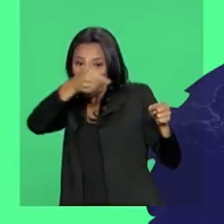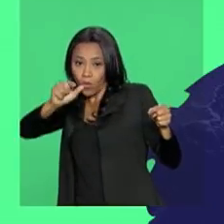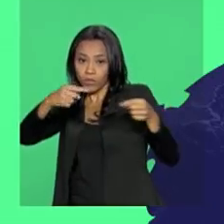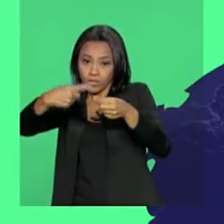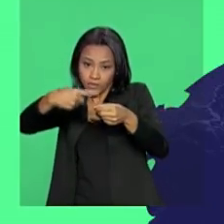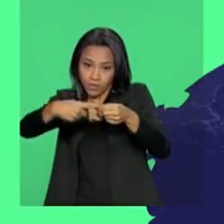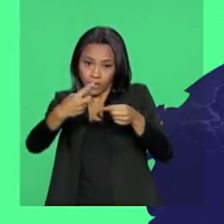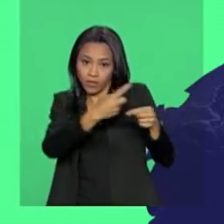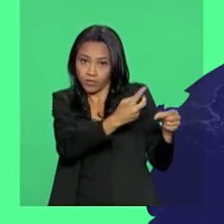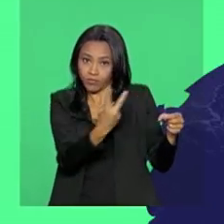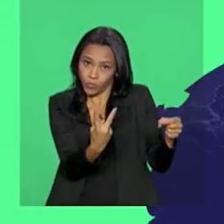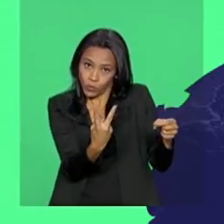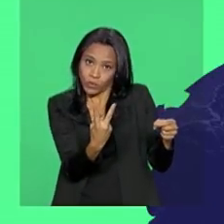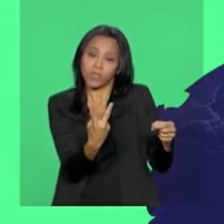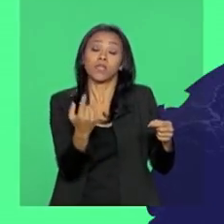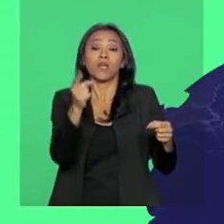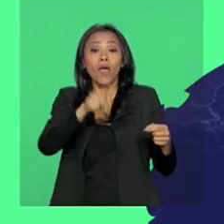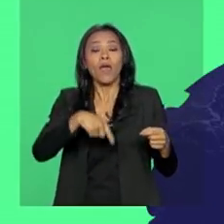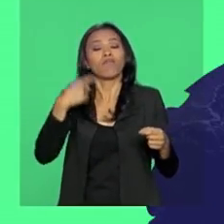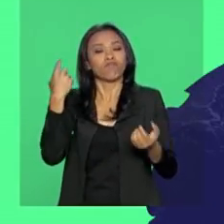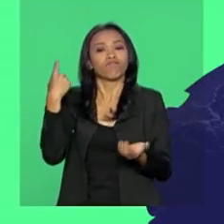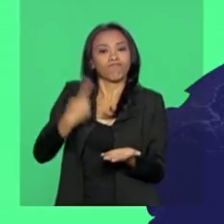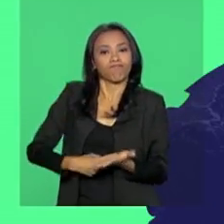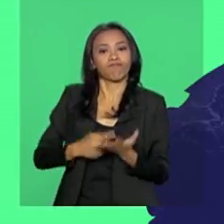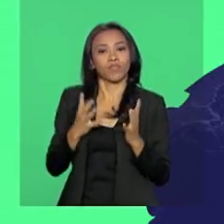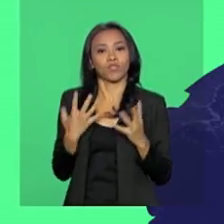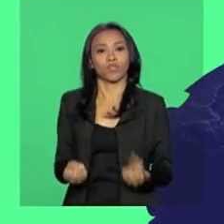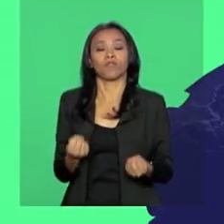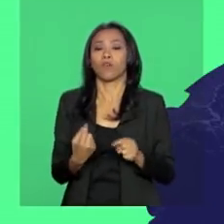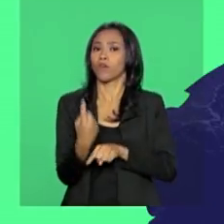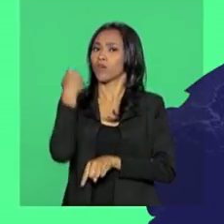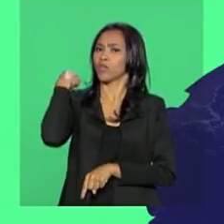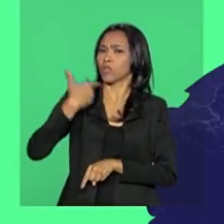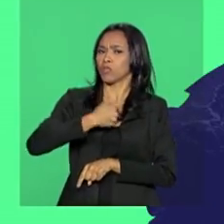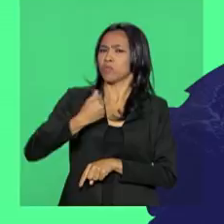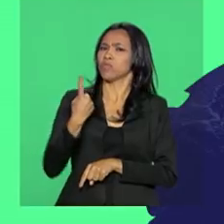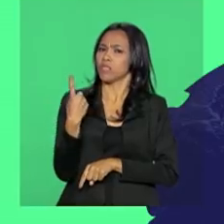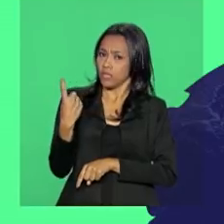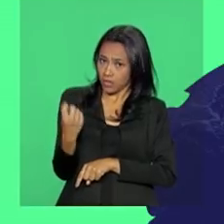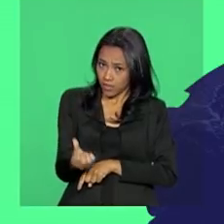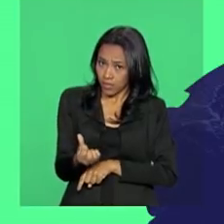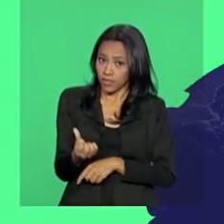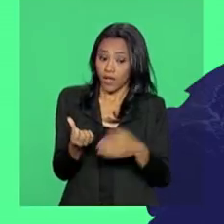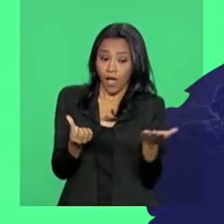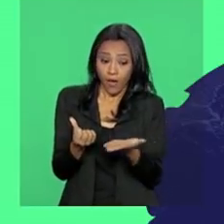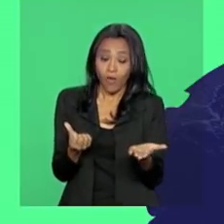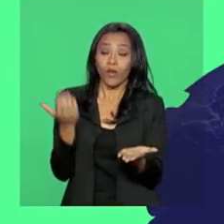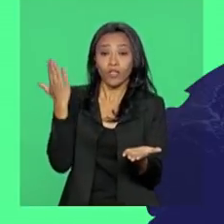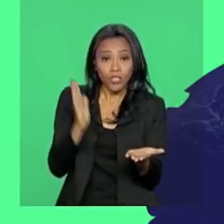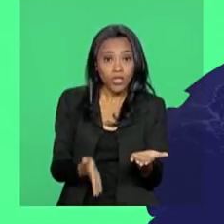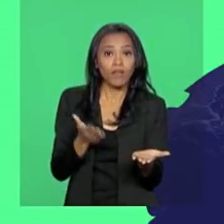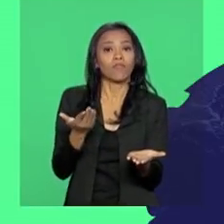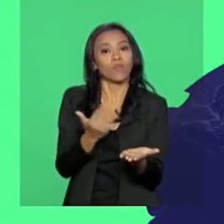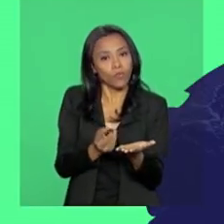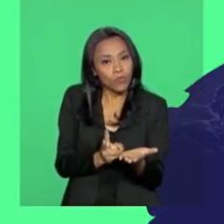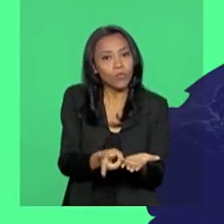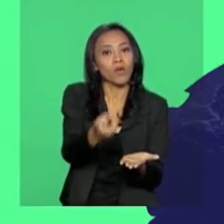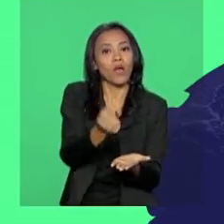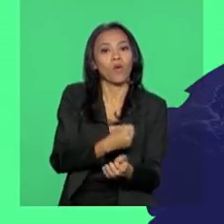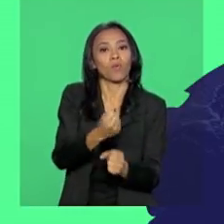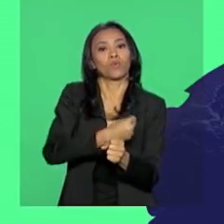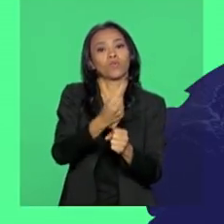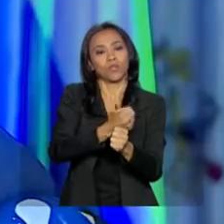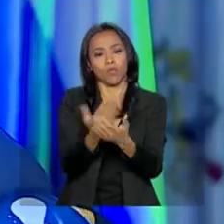peralta o acordo para essa construção foi fechado em 2016 Agora ele foi promulgado e os estudos para a obra